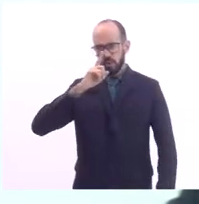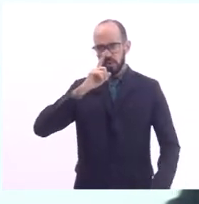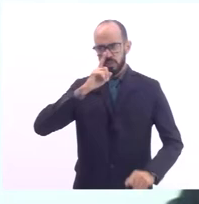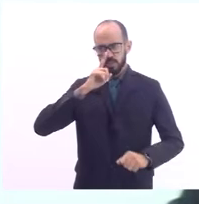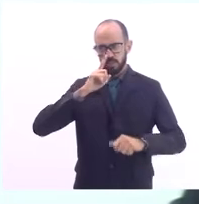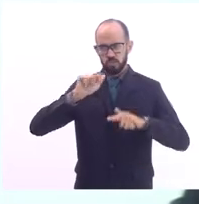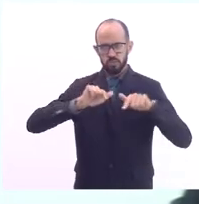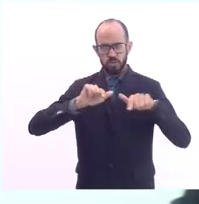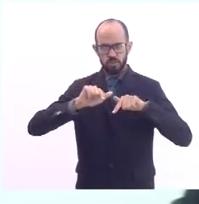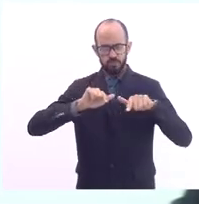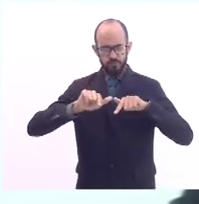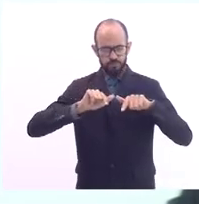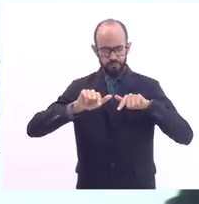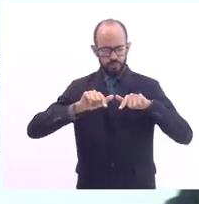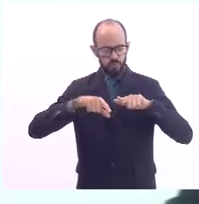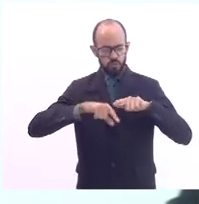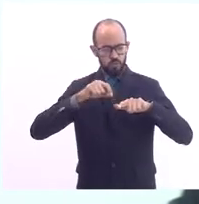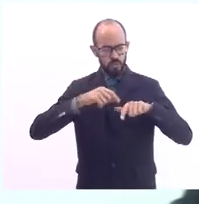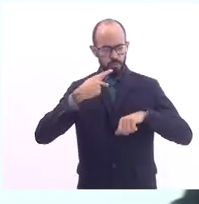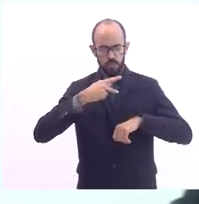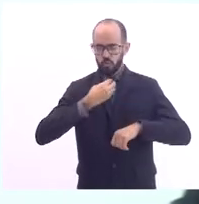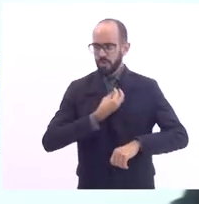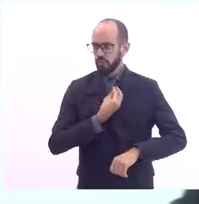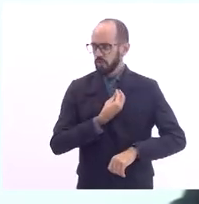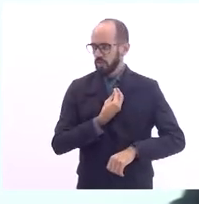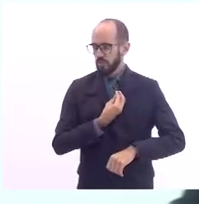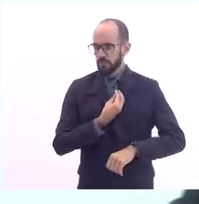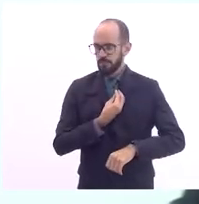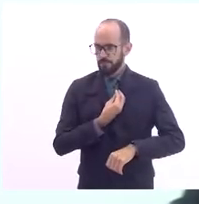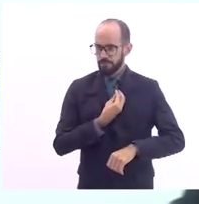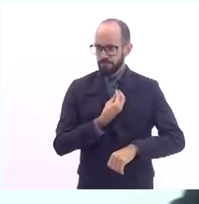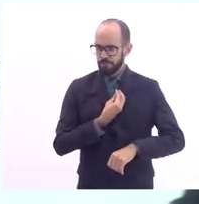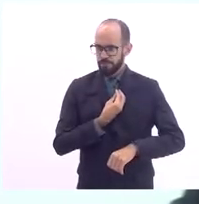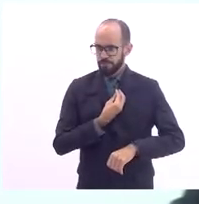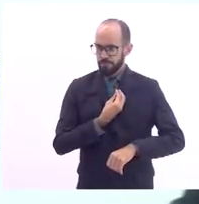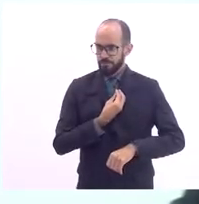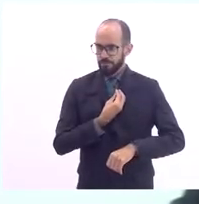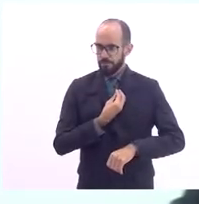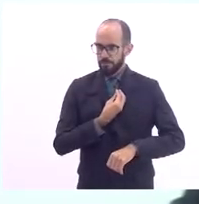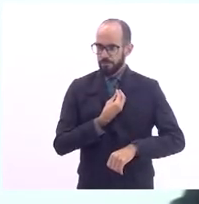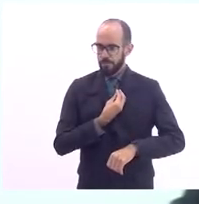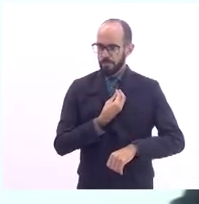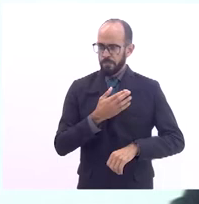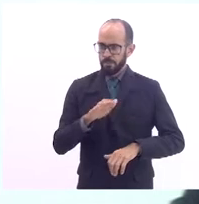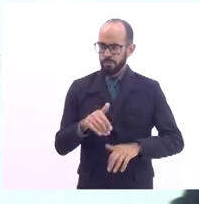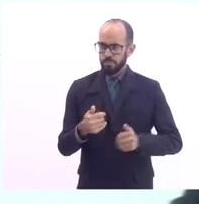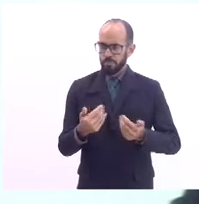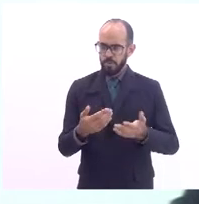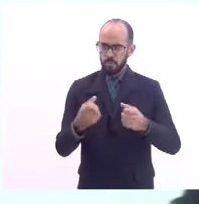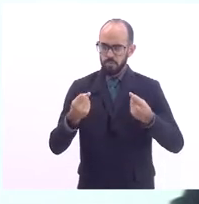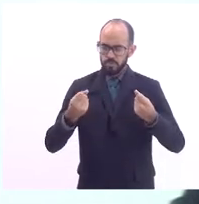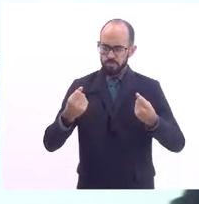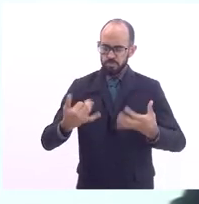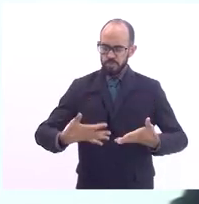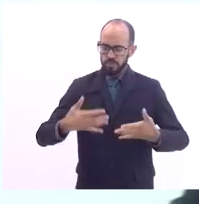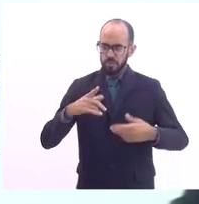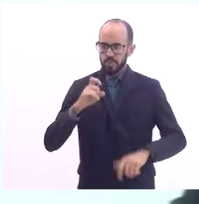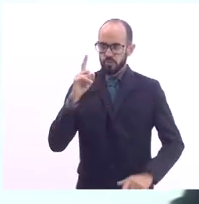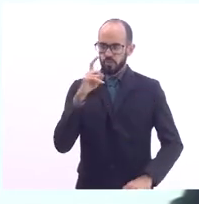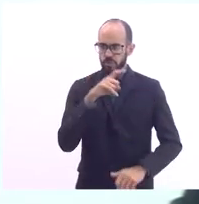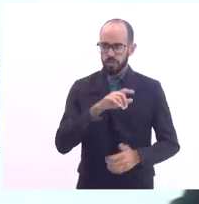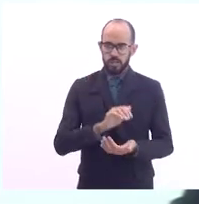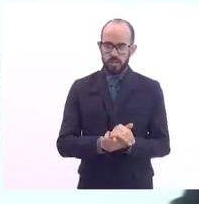vida de vocês. O doutor Wagner Vitti nos deu, com muito brilhantismo, uma explanação das dificuldades com que